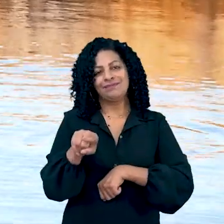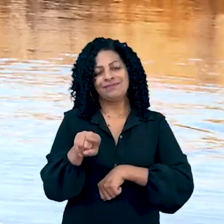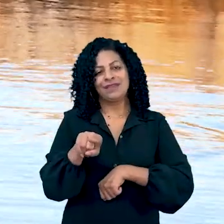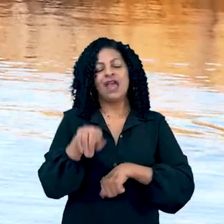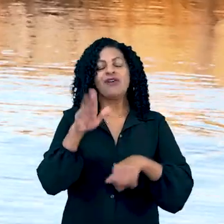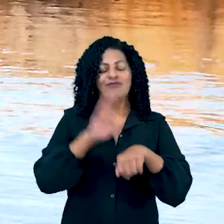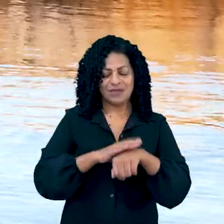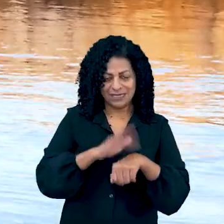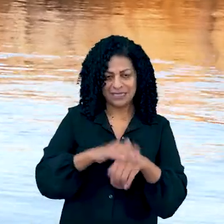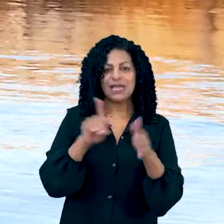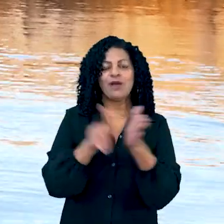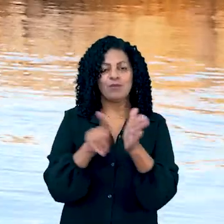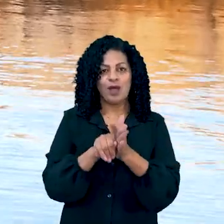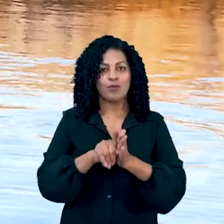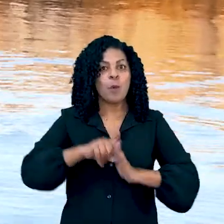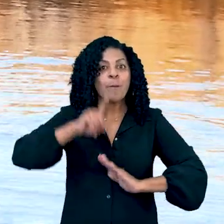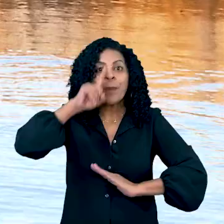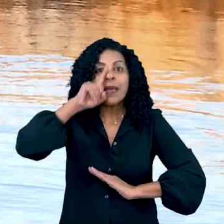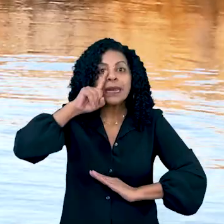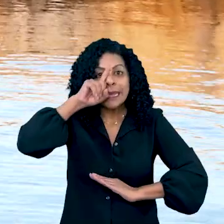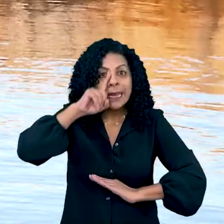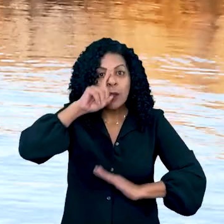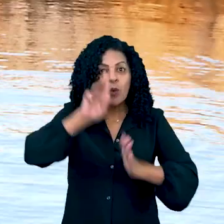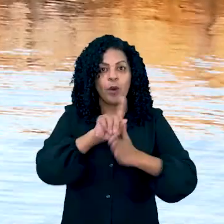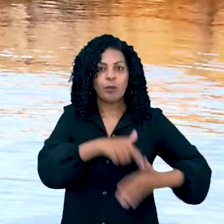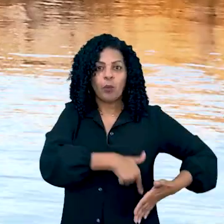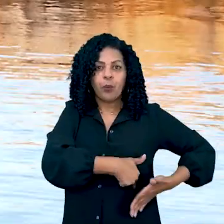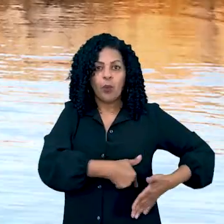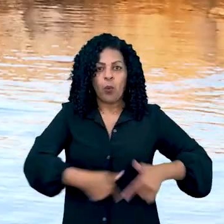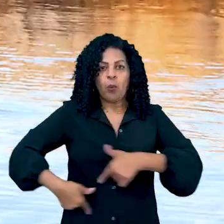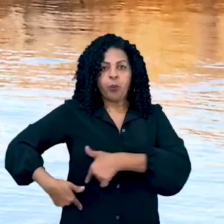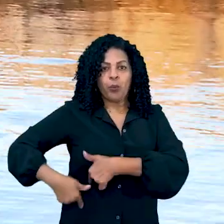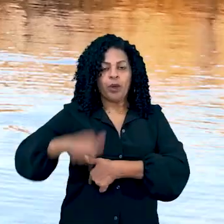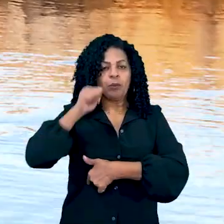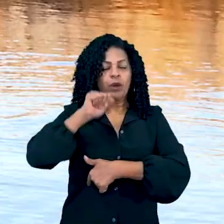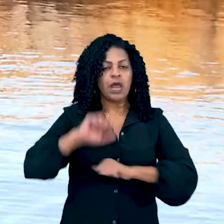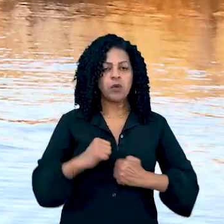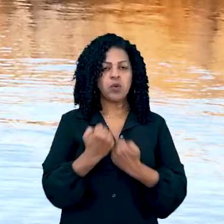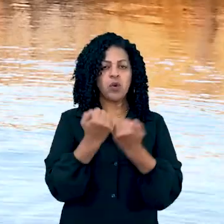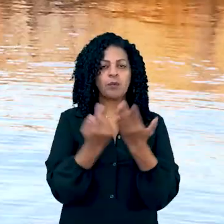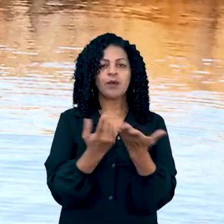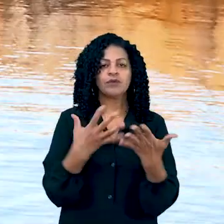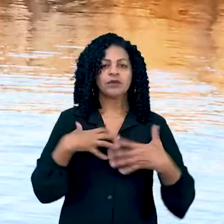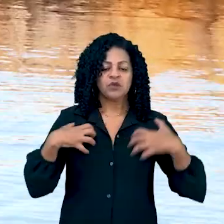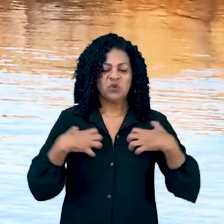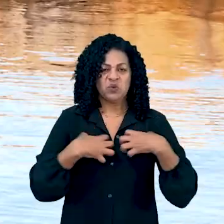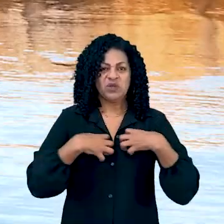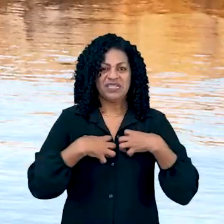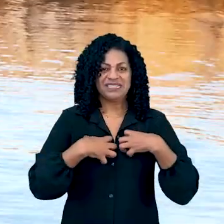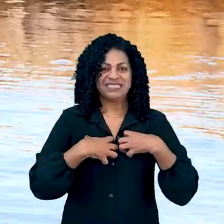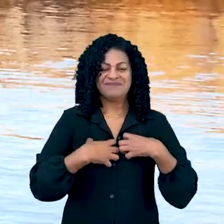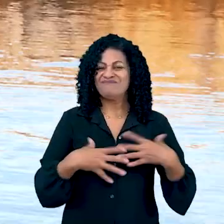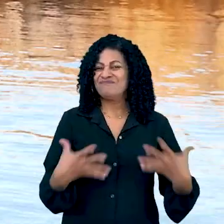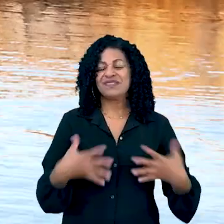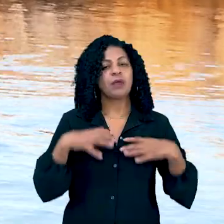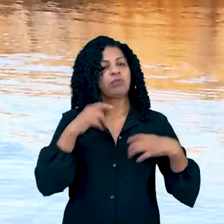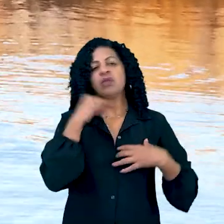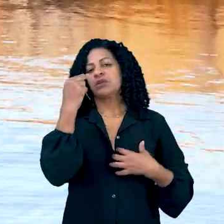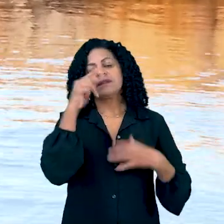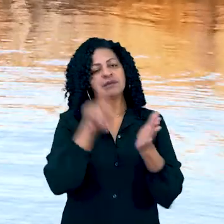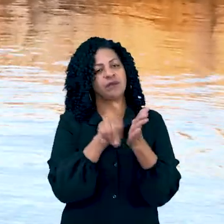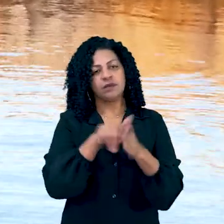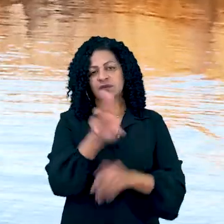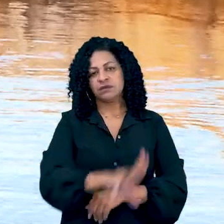ela exercia atividade de alto grau de periculosidade. Em defesa, a empregadora sustentou que os coletes continuavam